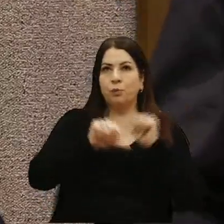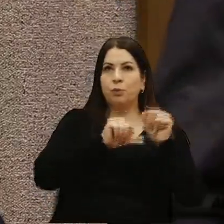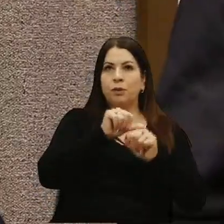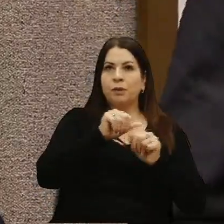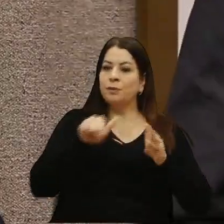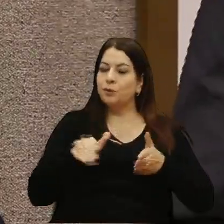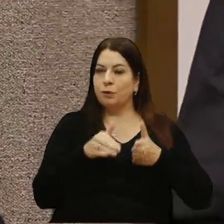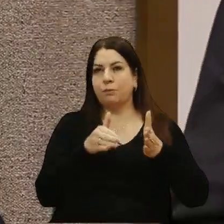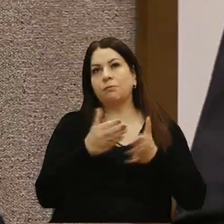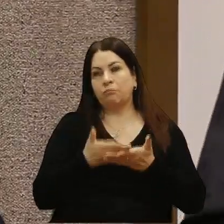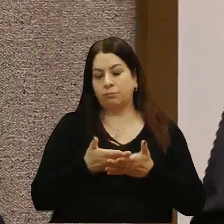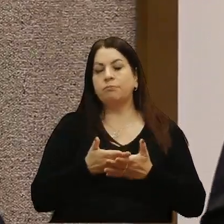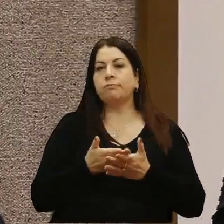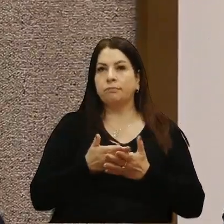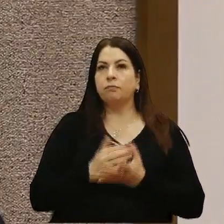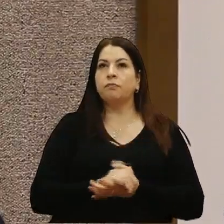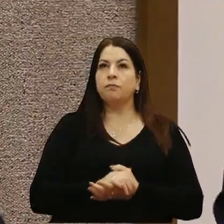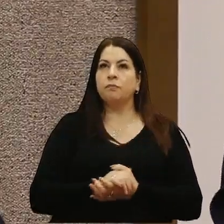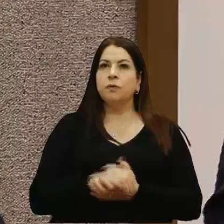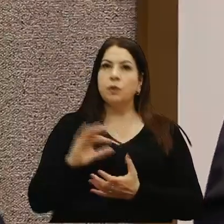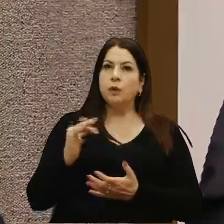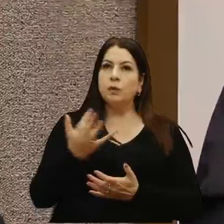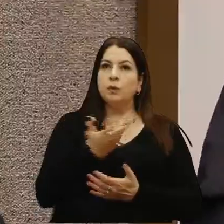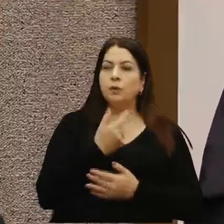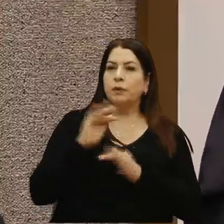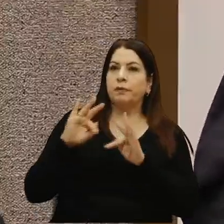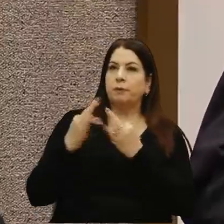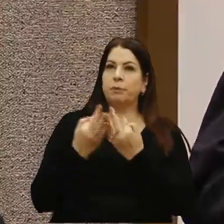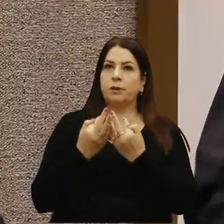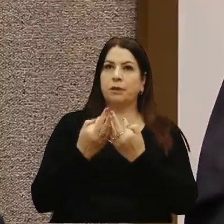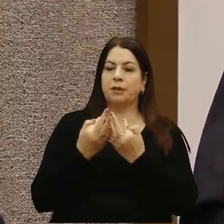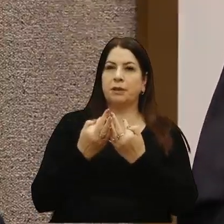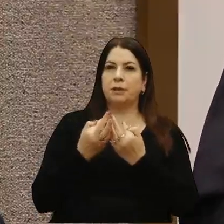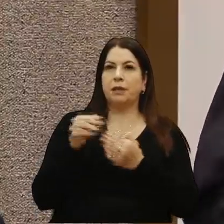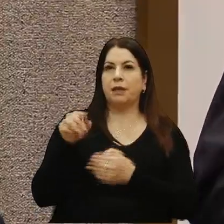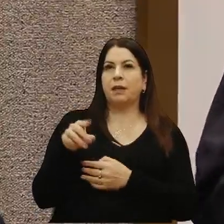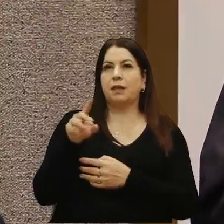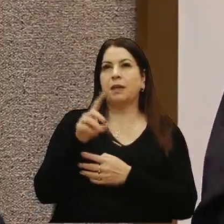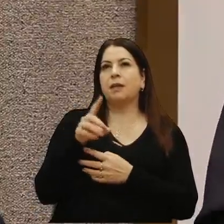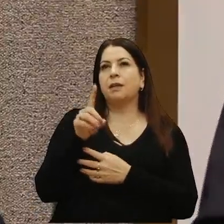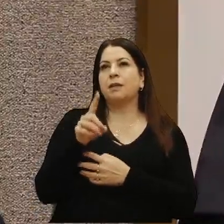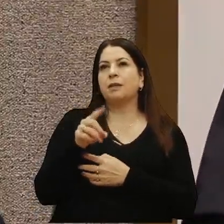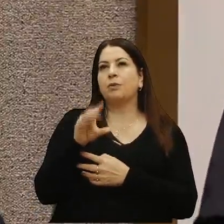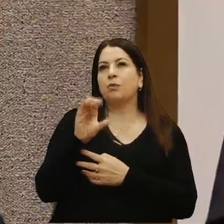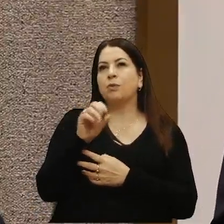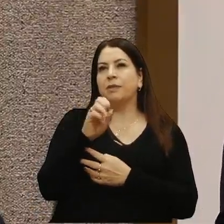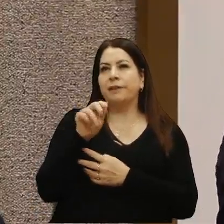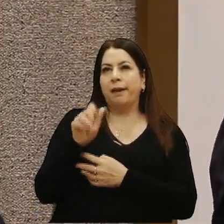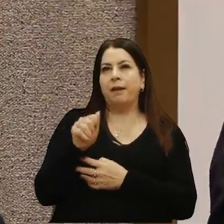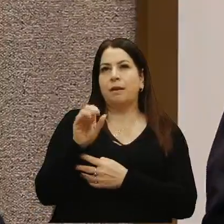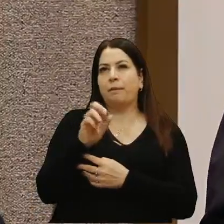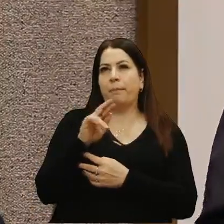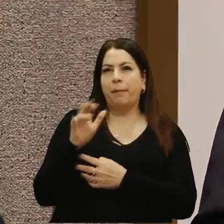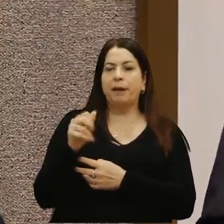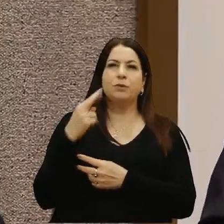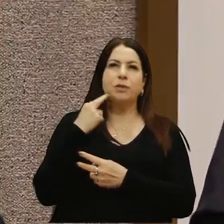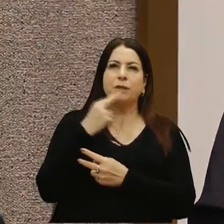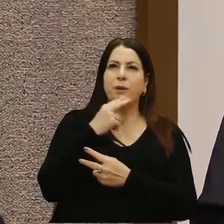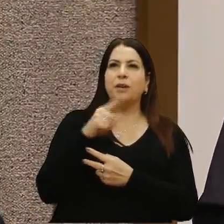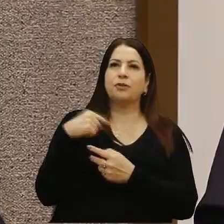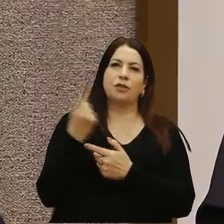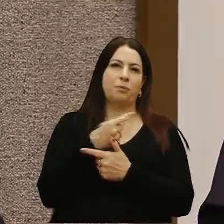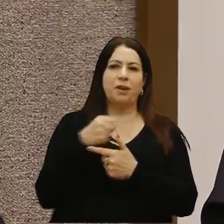caminho. Então, a toda a família do Domingão do São José, do Costela na Brasa, nossos